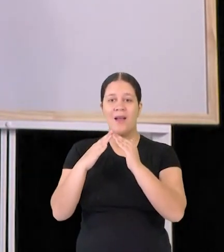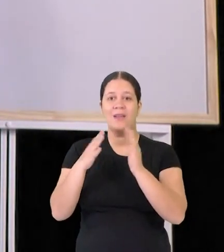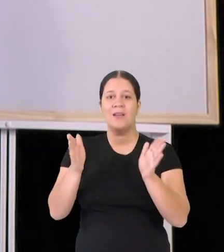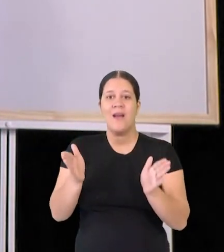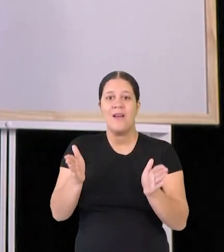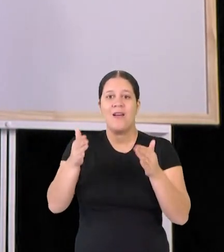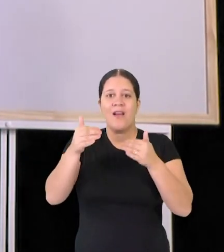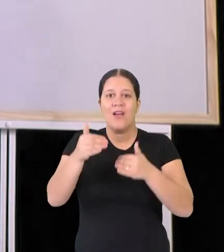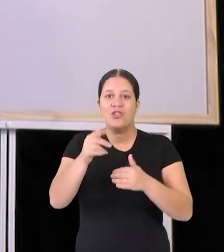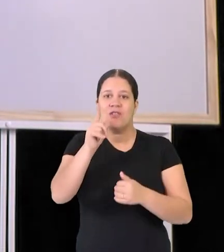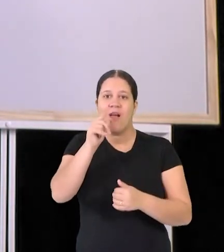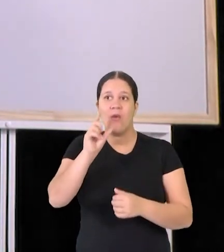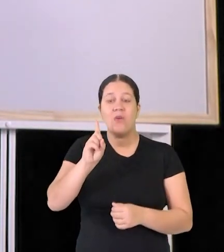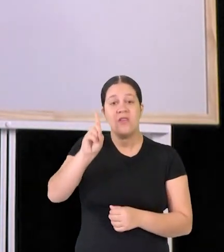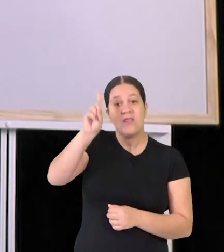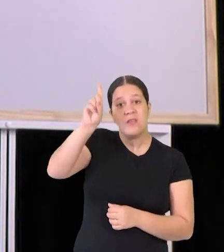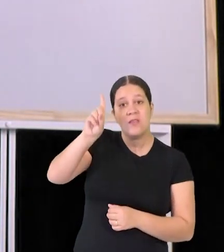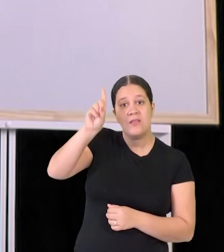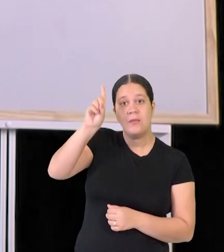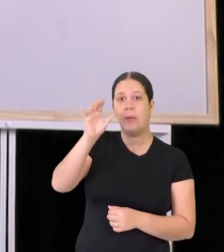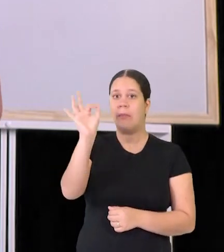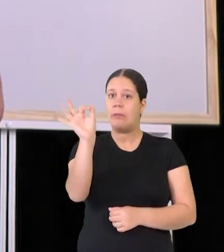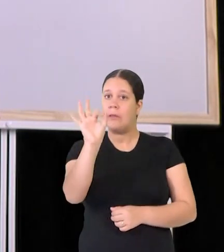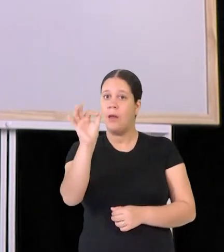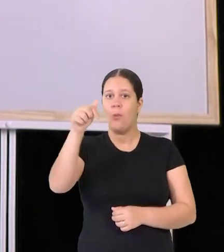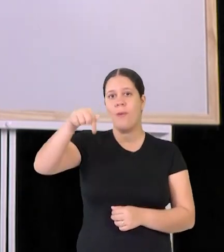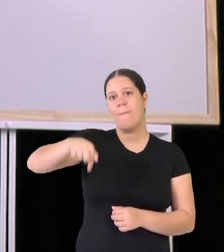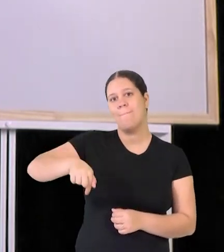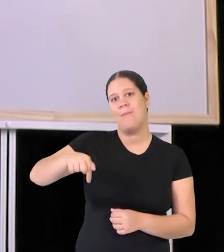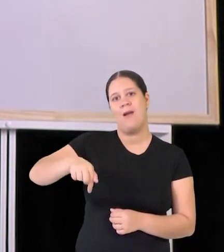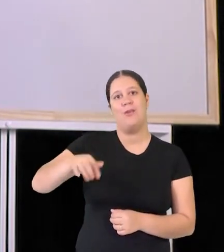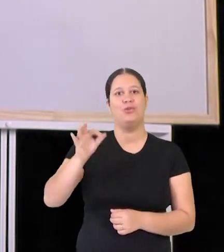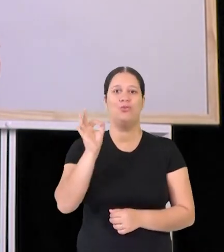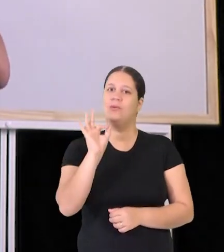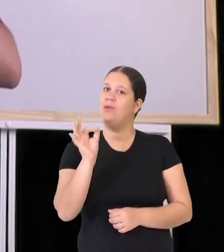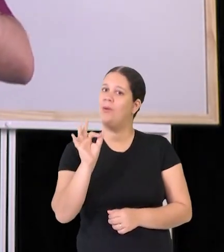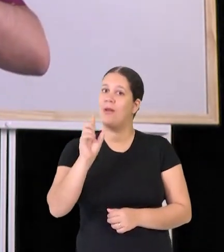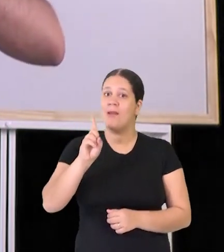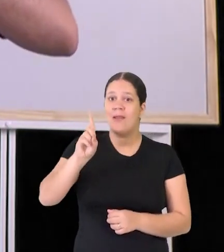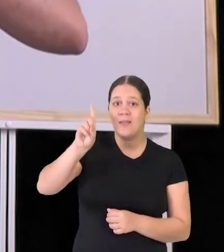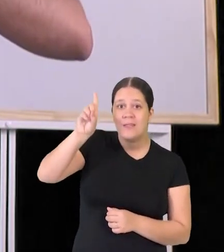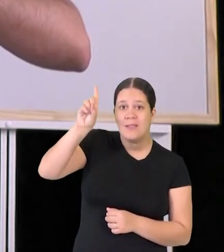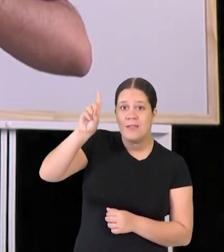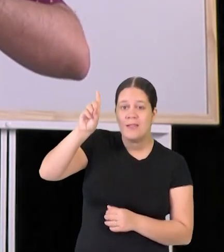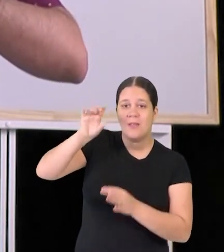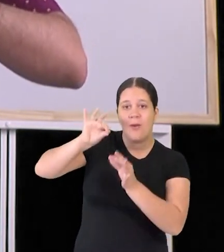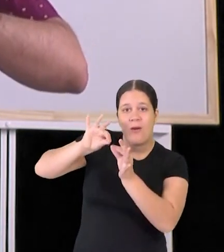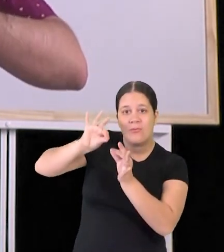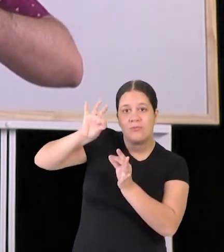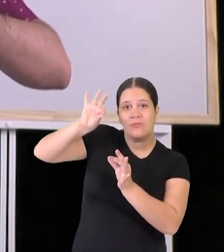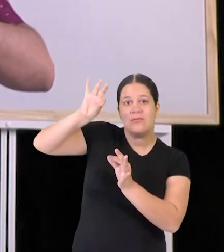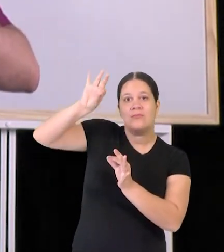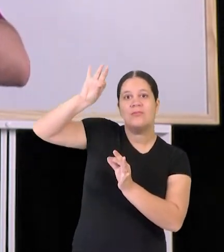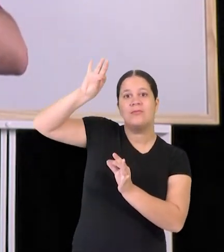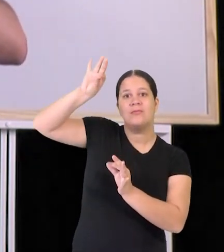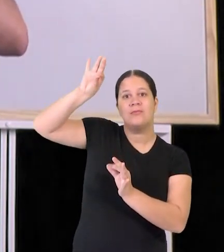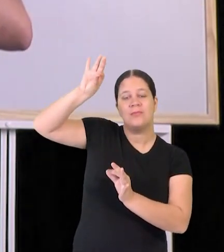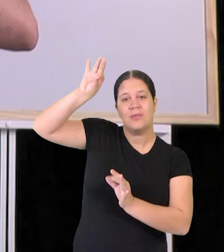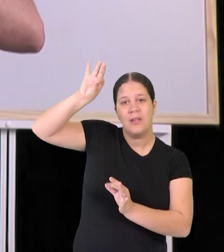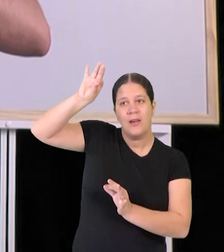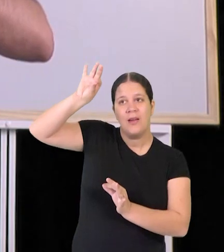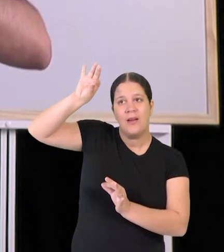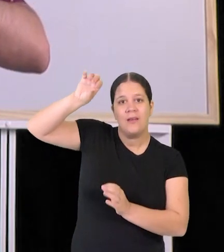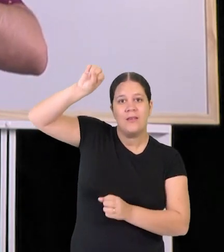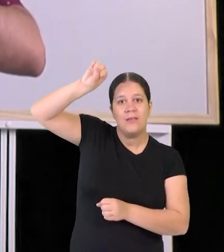Em cima, e não colocada na parte de baixo, pelo simples fato de que quando eu subo a caixa d'água, a quantidade de água